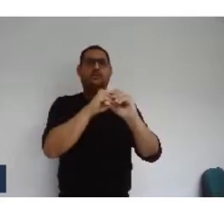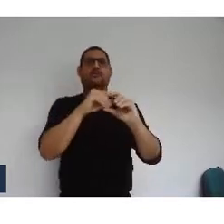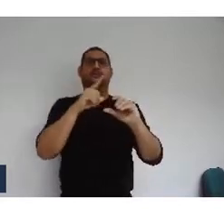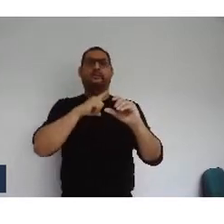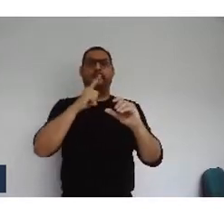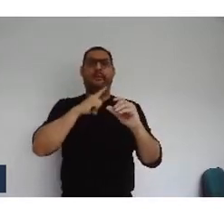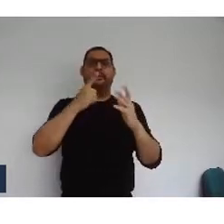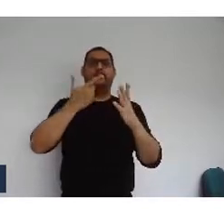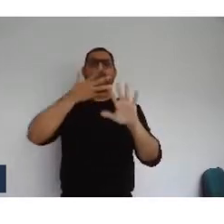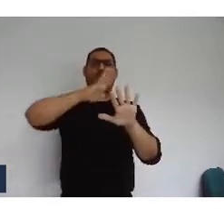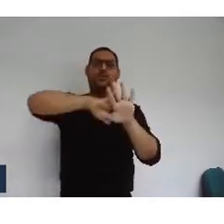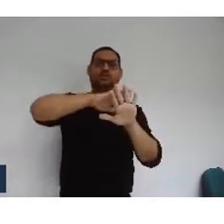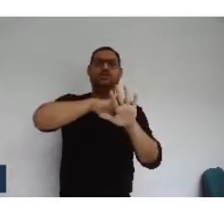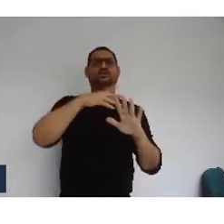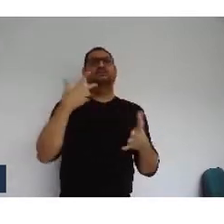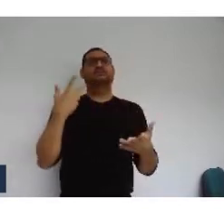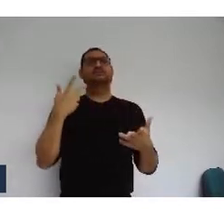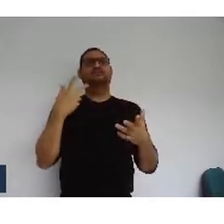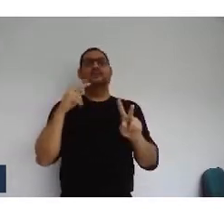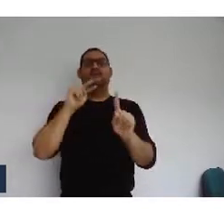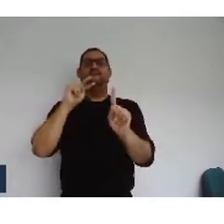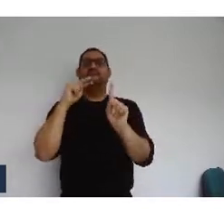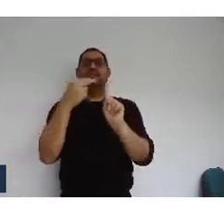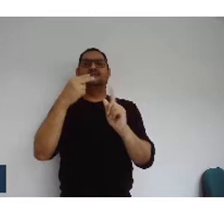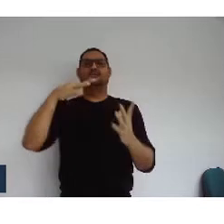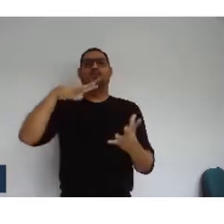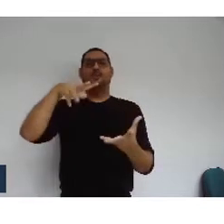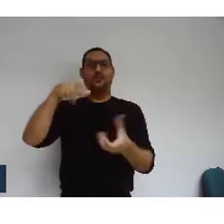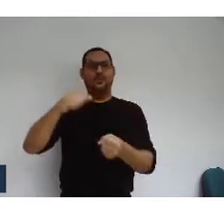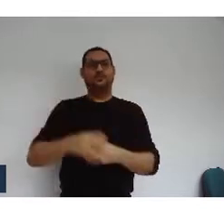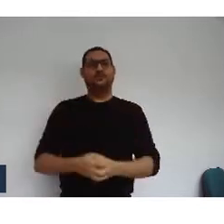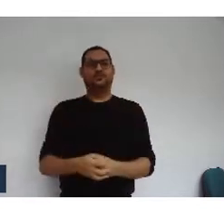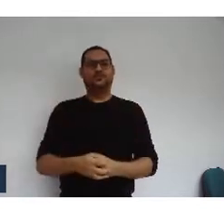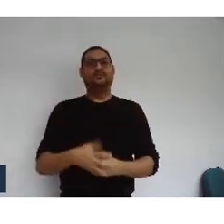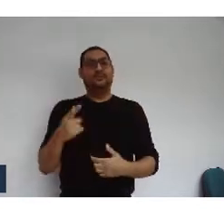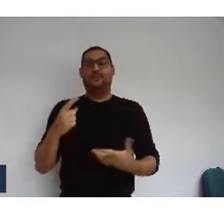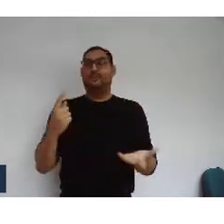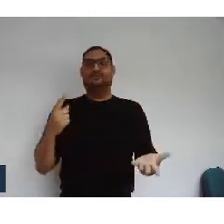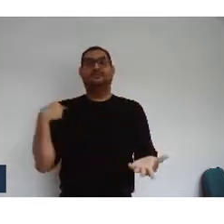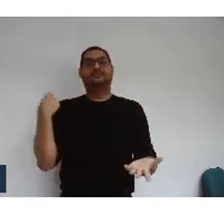ideologias, visões de mundo, que nós, então, trazemos